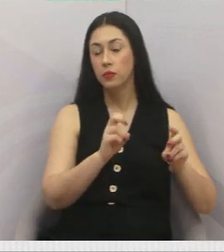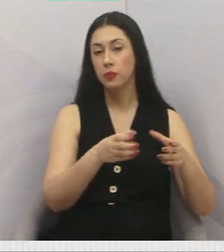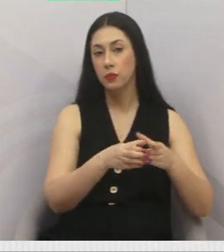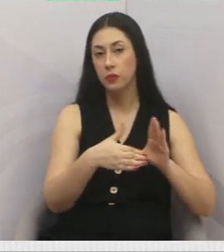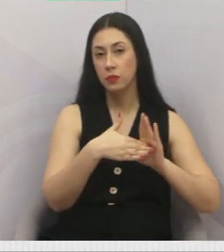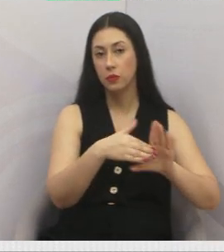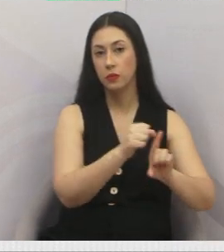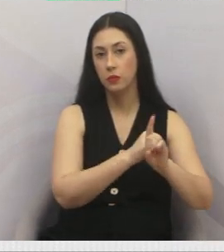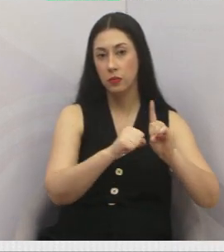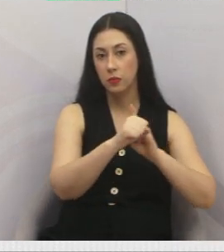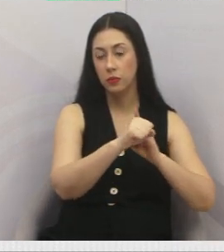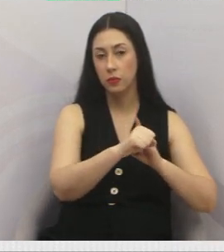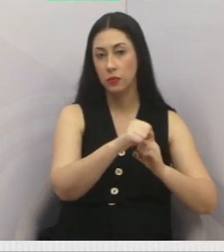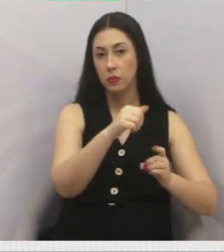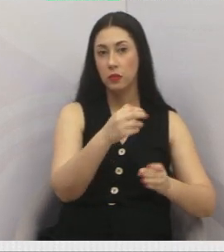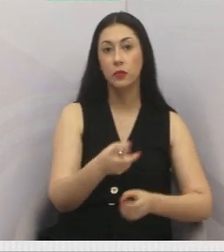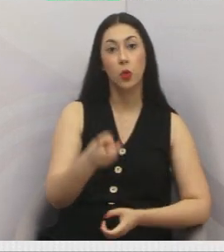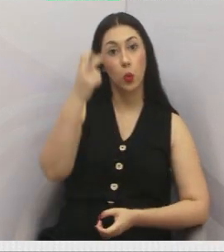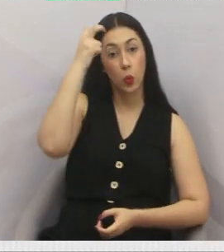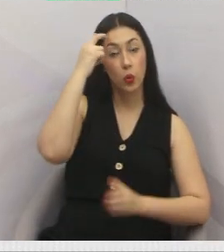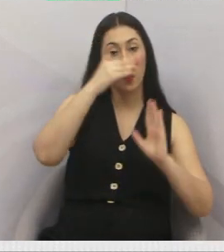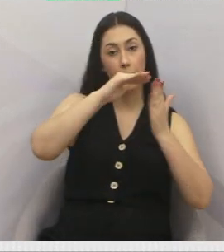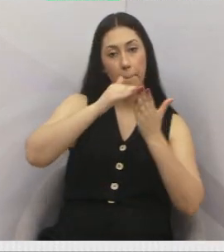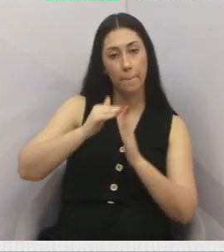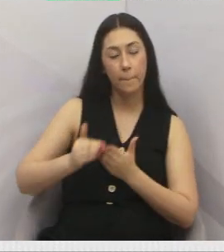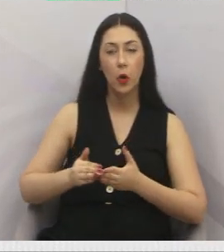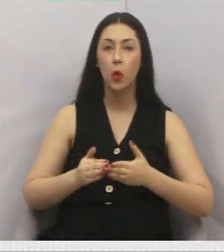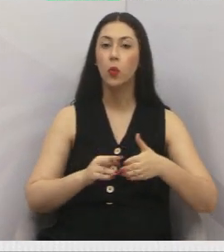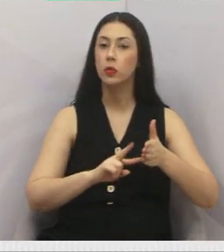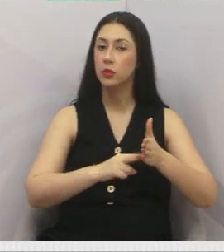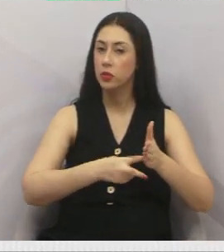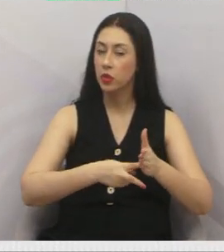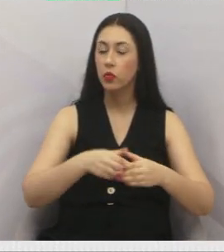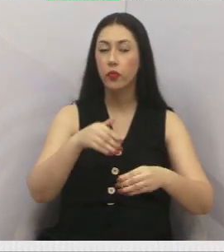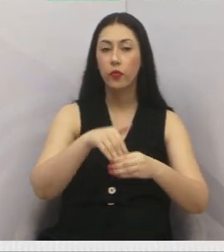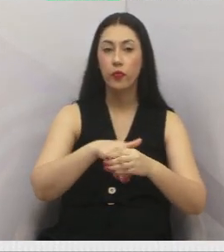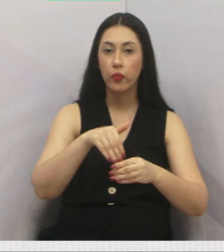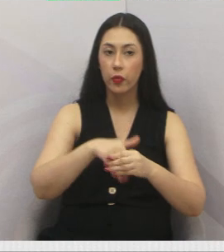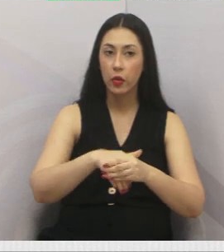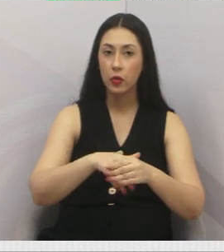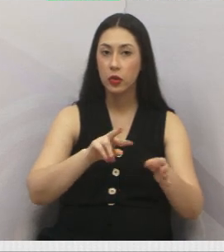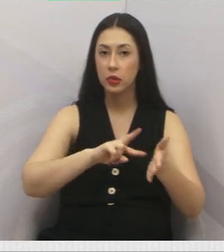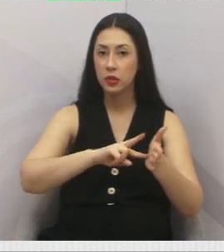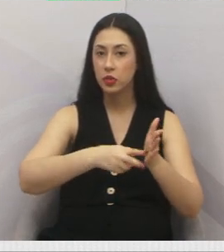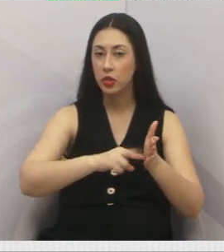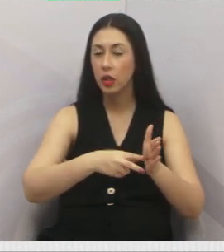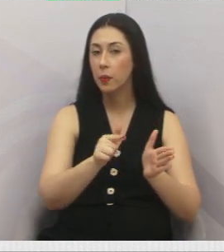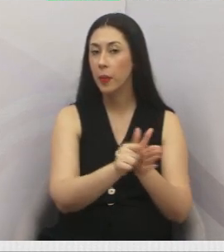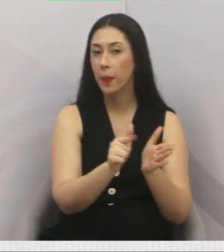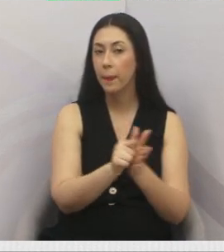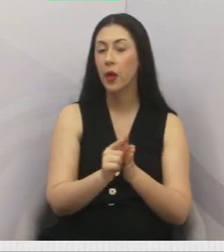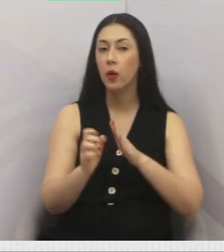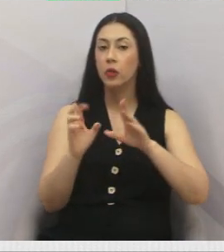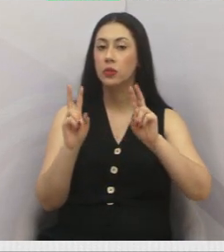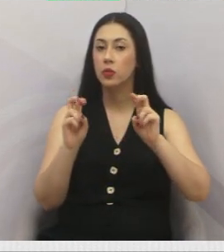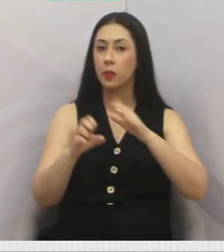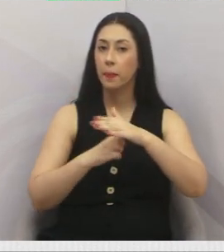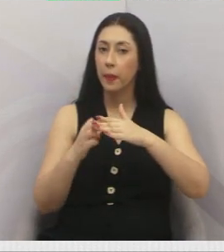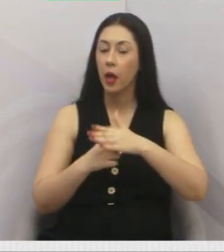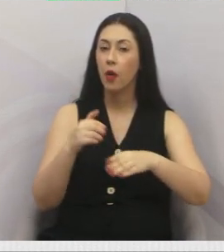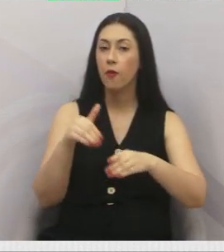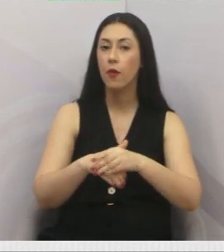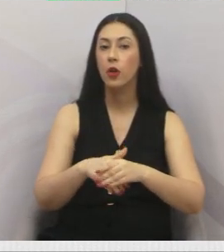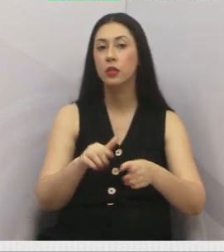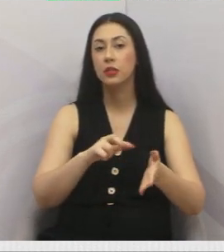Segmento Movimentos Populares, Cultura no Morro. Entidade de Classe Sindical, Sindicato dos Papeleiros. Empresas, Sindicato